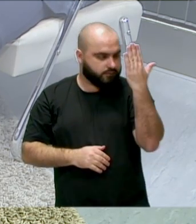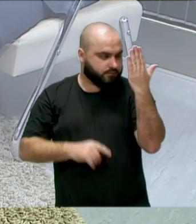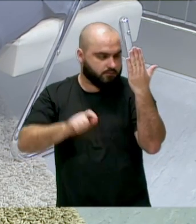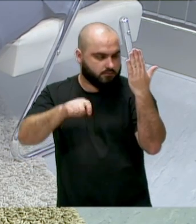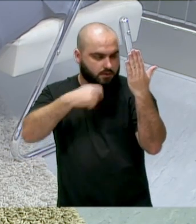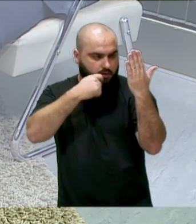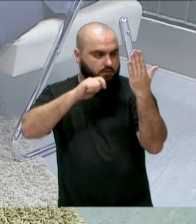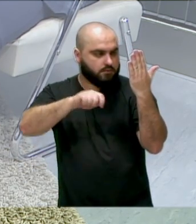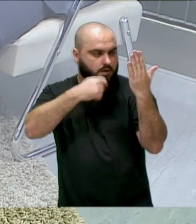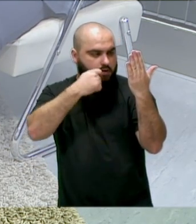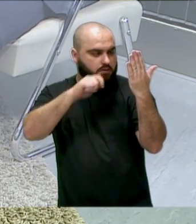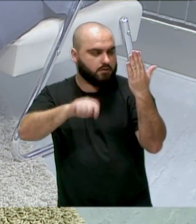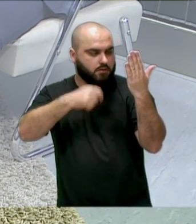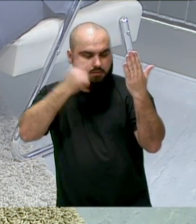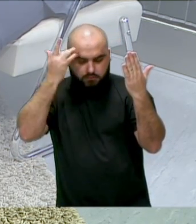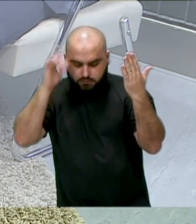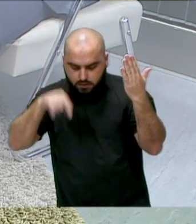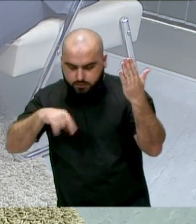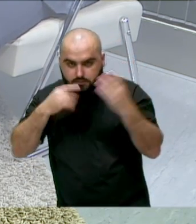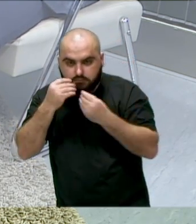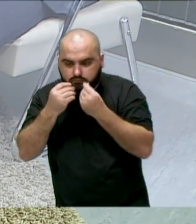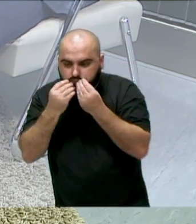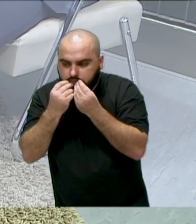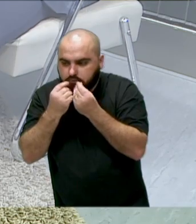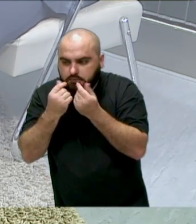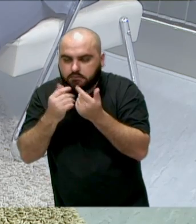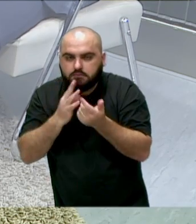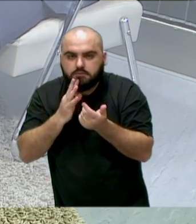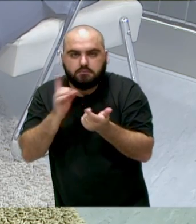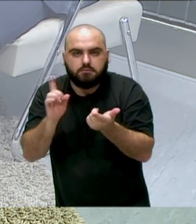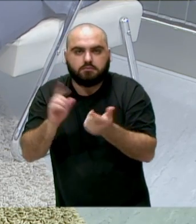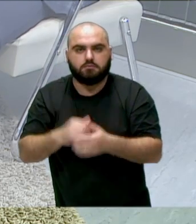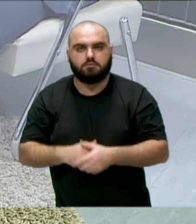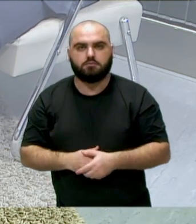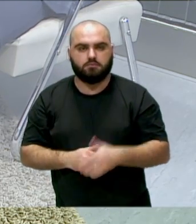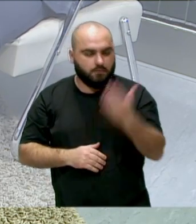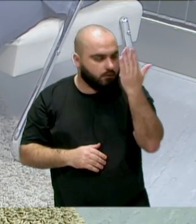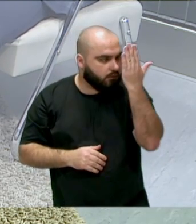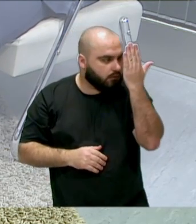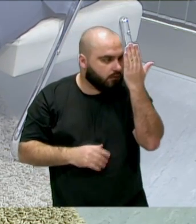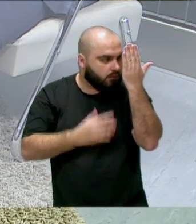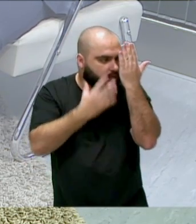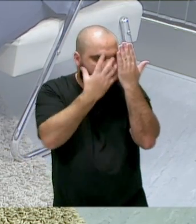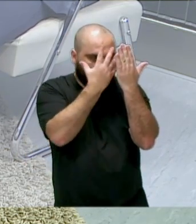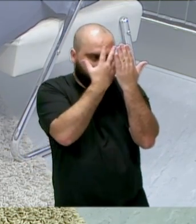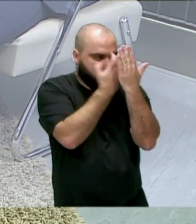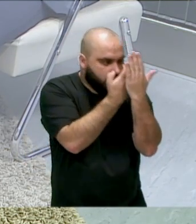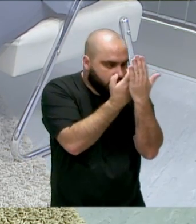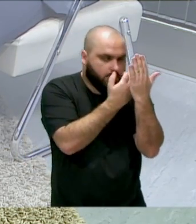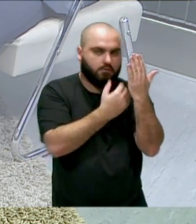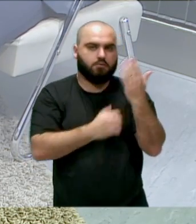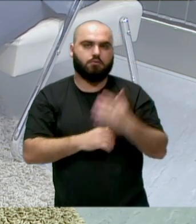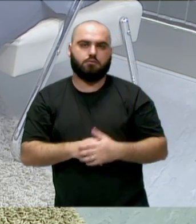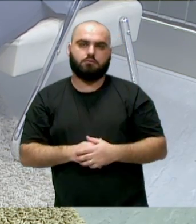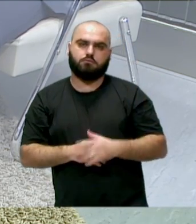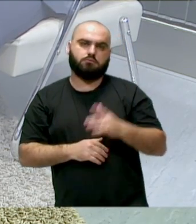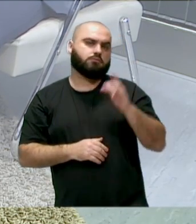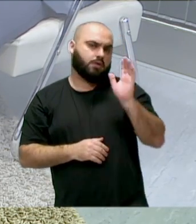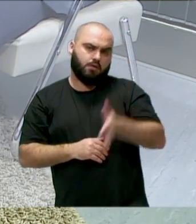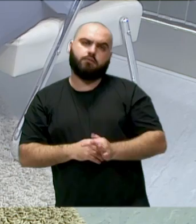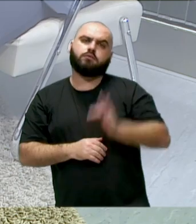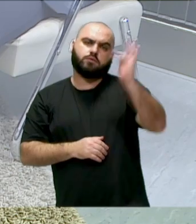ele come sem saber nem o sabor da comida. E isso a gente acaba futuramente tendo problemas. Obesidade